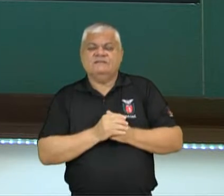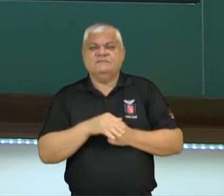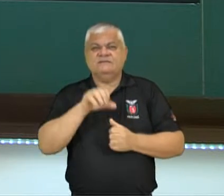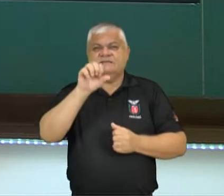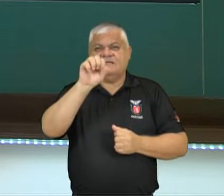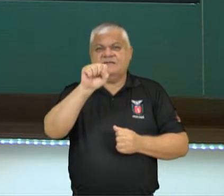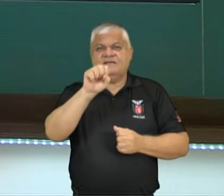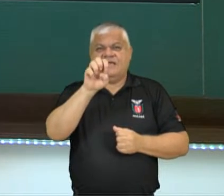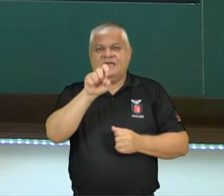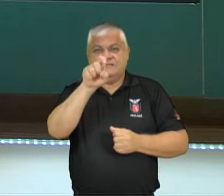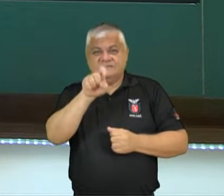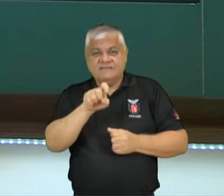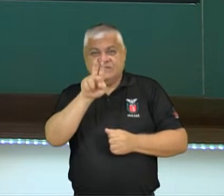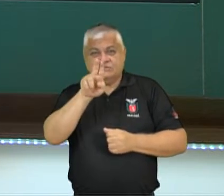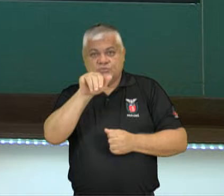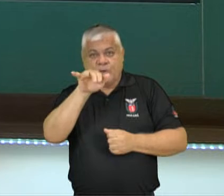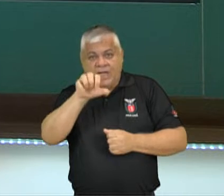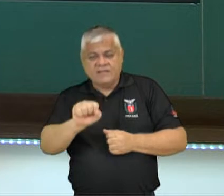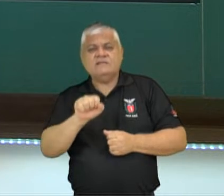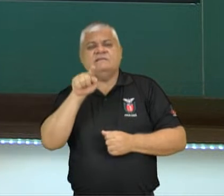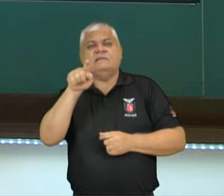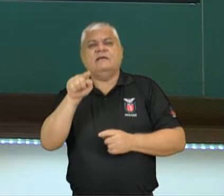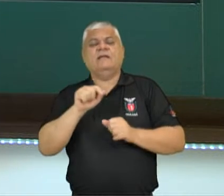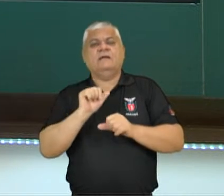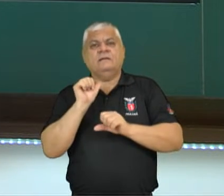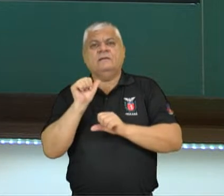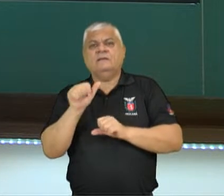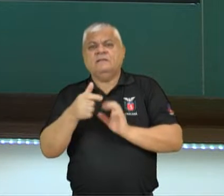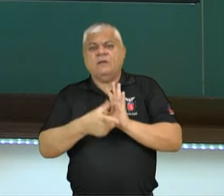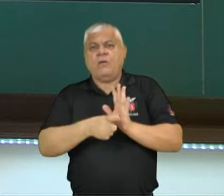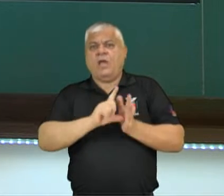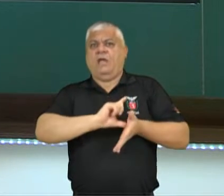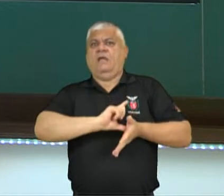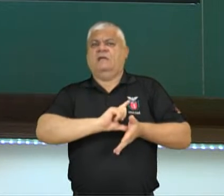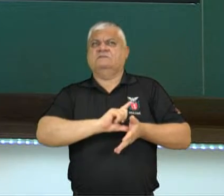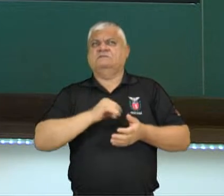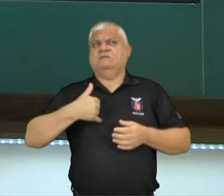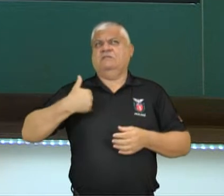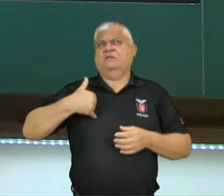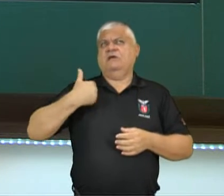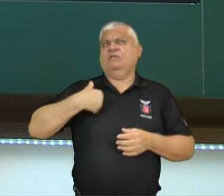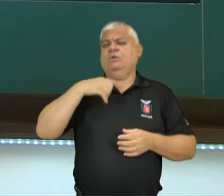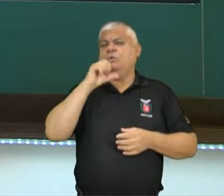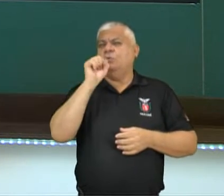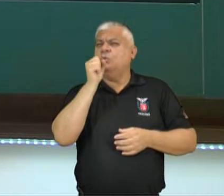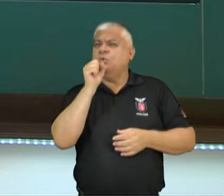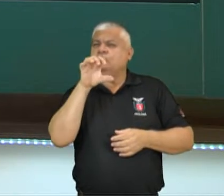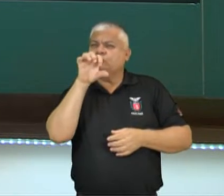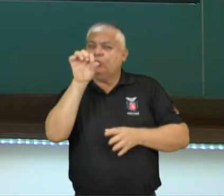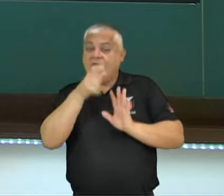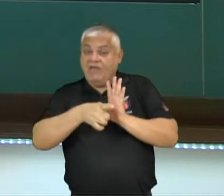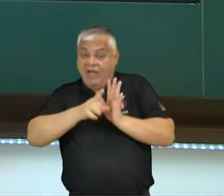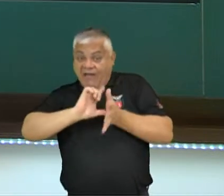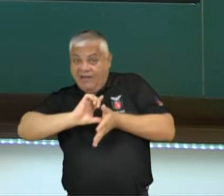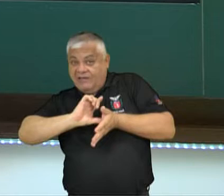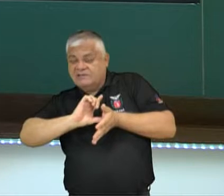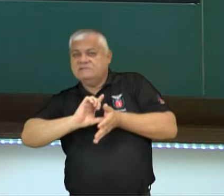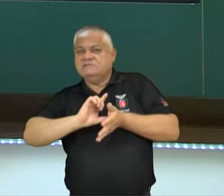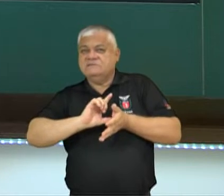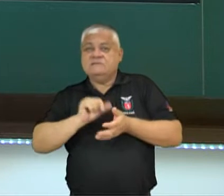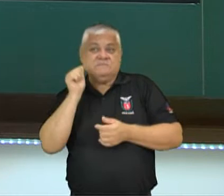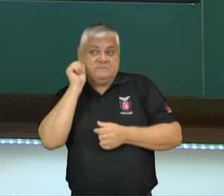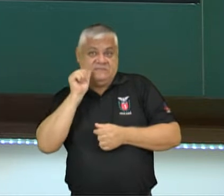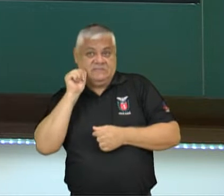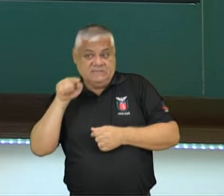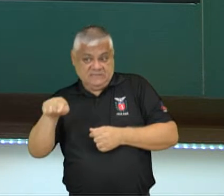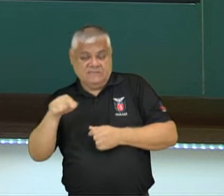sexuais secundárias, elas começam antes dos 8 ou 9 anos de idade ainda. Nas